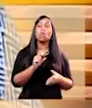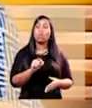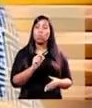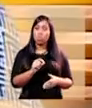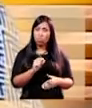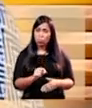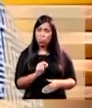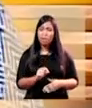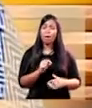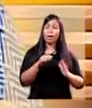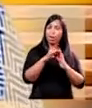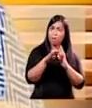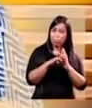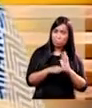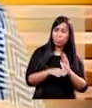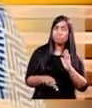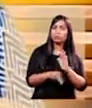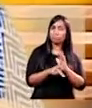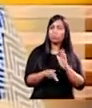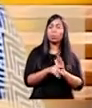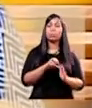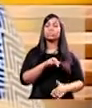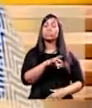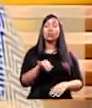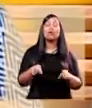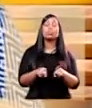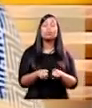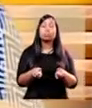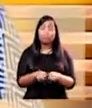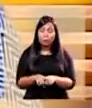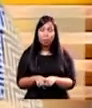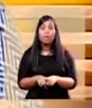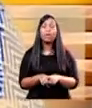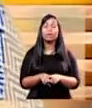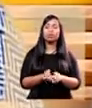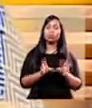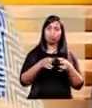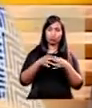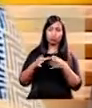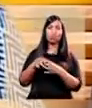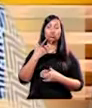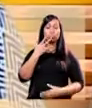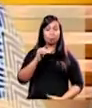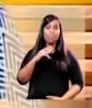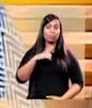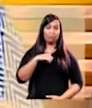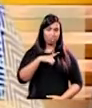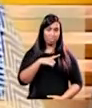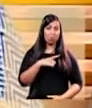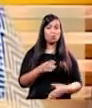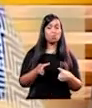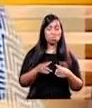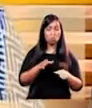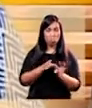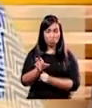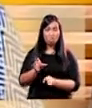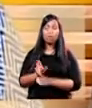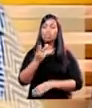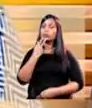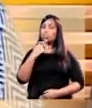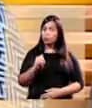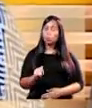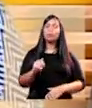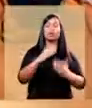visando efetivar o plano terapêutico singular. Sim. E também os grupos de pais que tem, os grupos de orientação